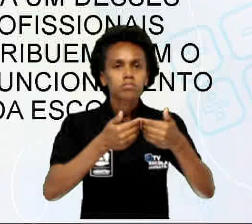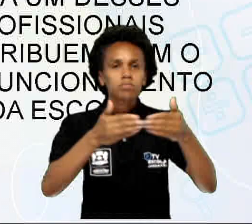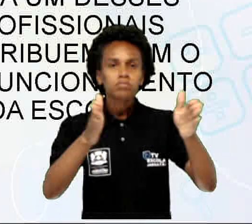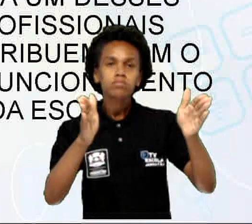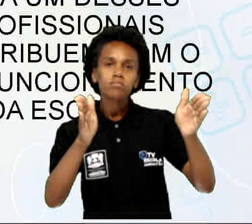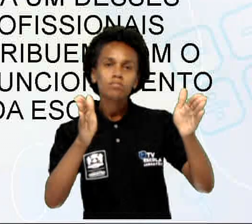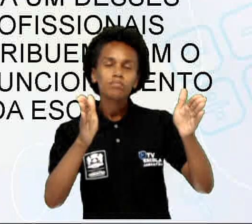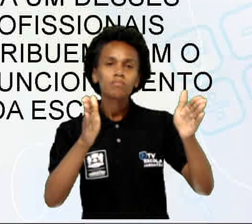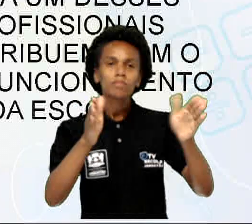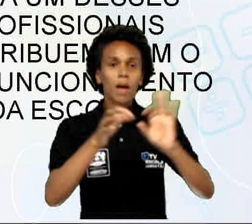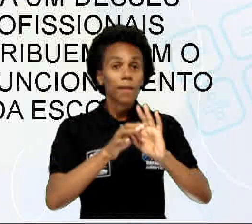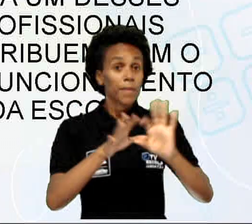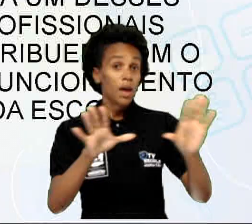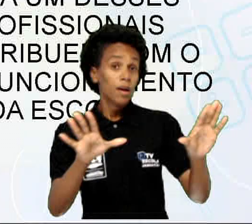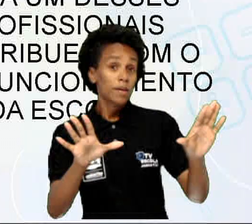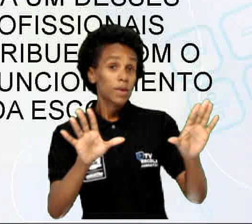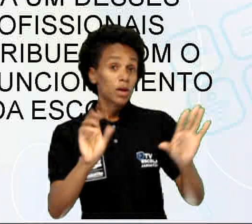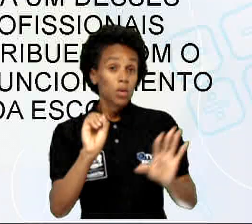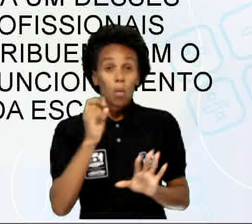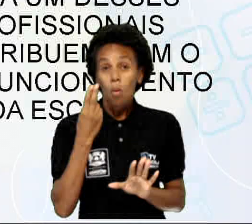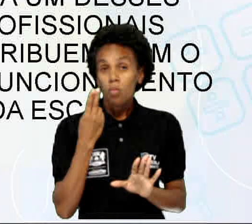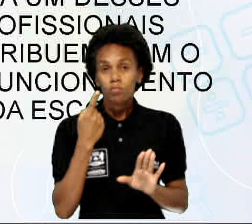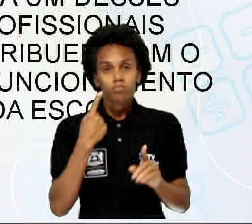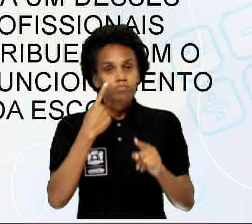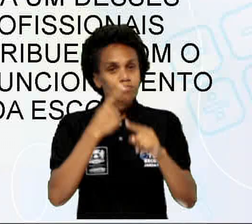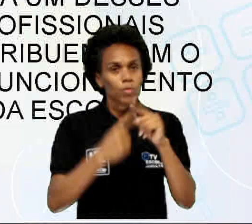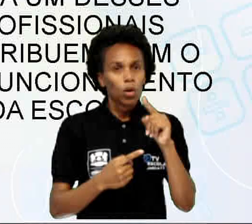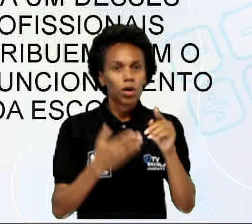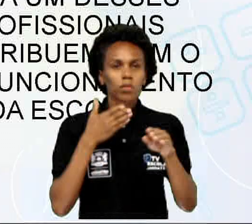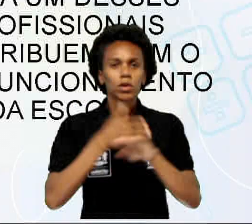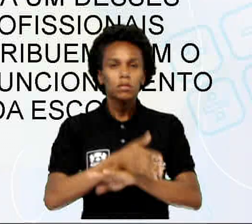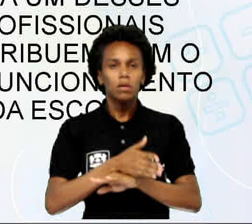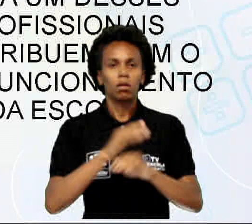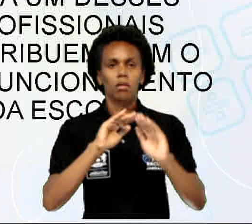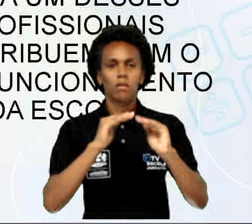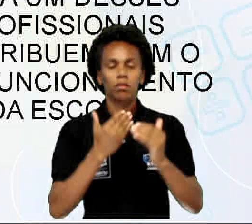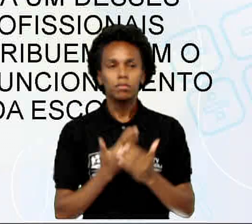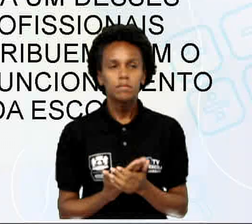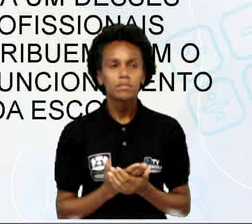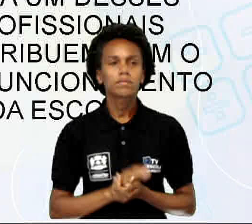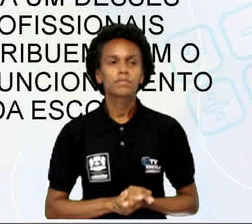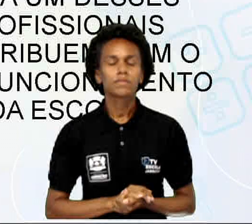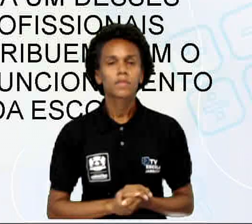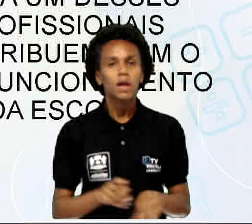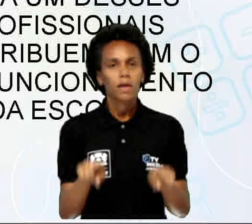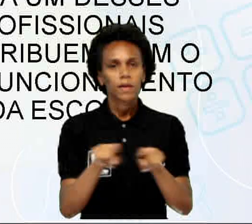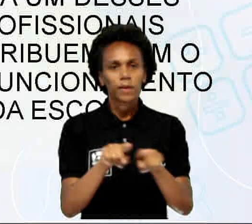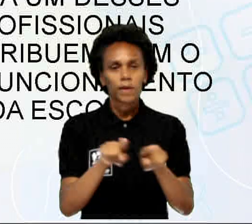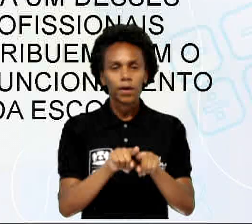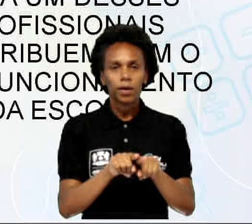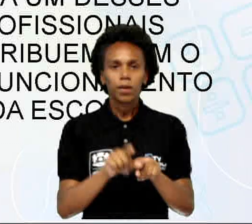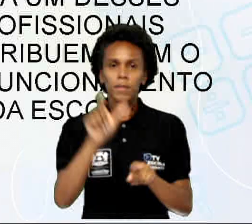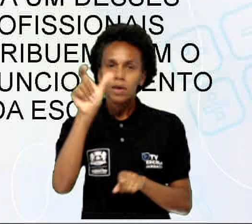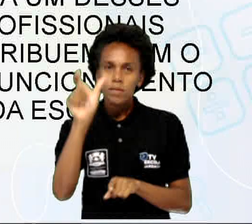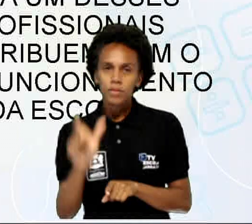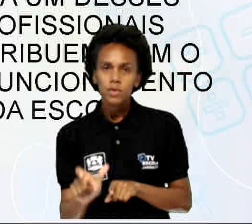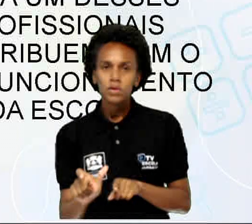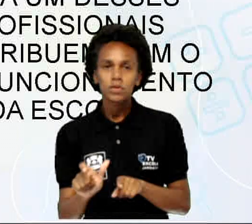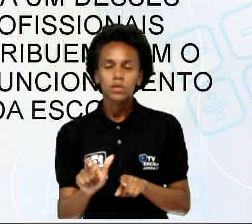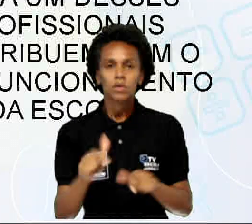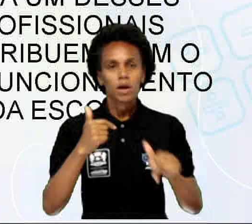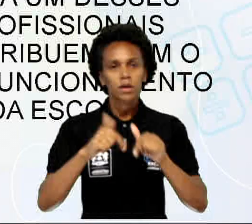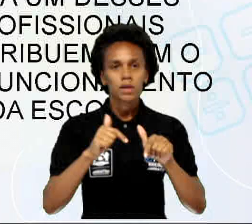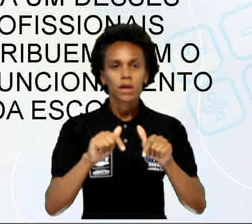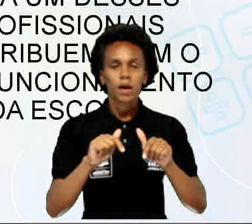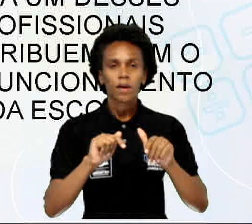é verdade? O bibliotecário, que é aquela pessoa que nos orienta lá na biblioteca, tá